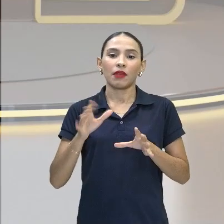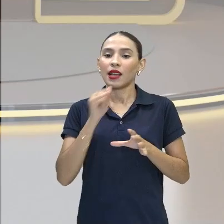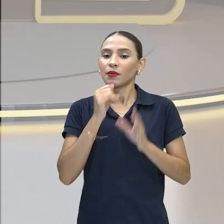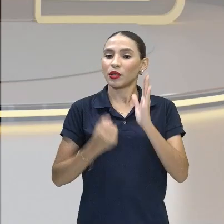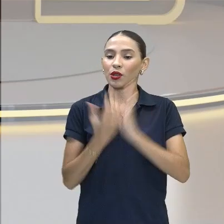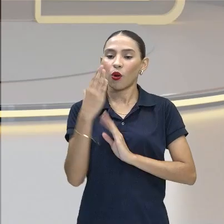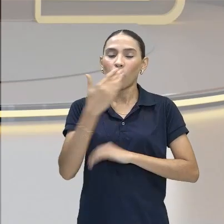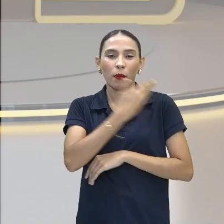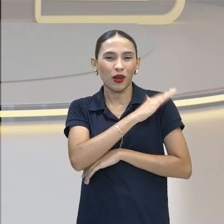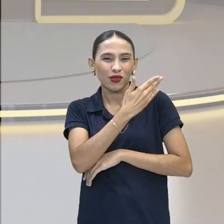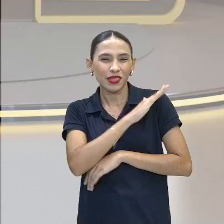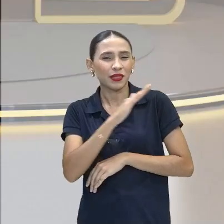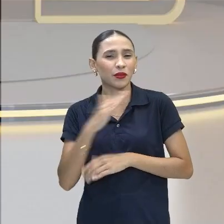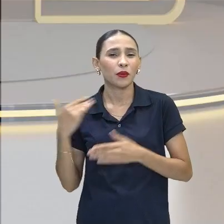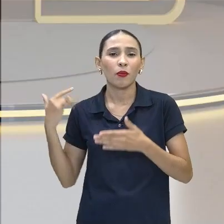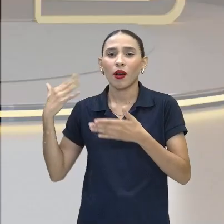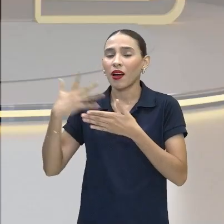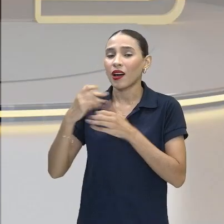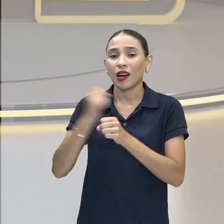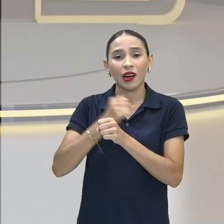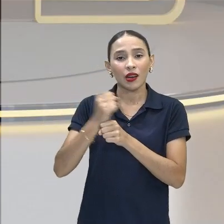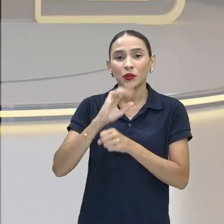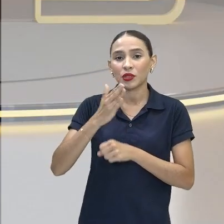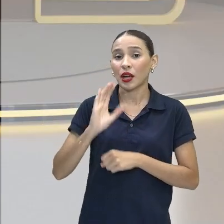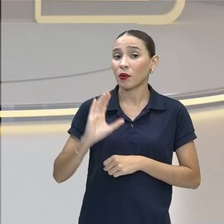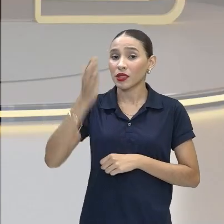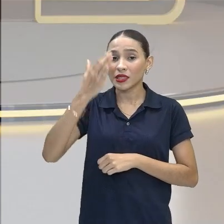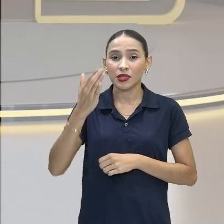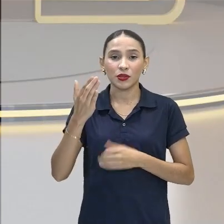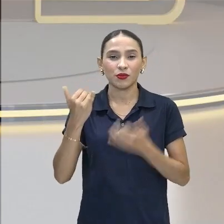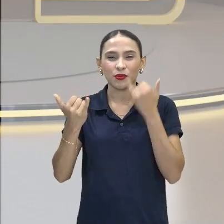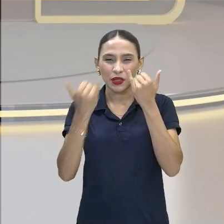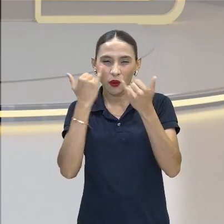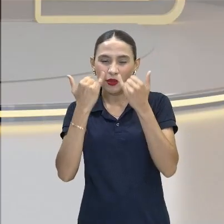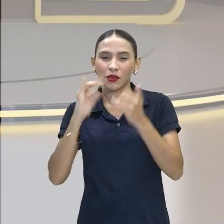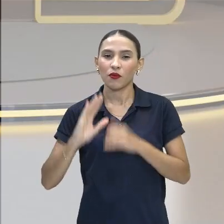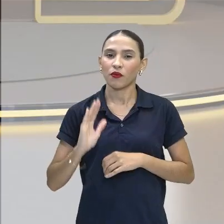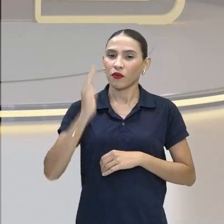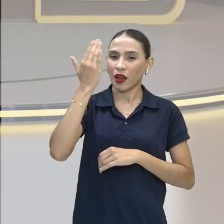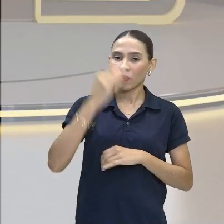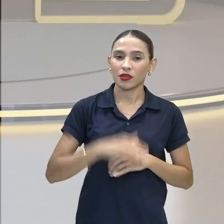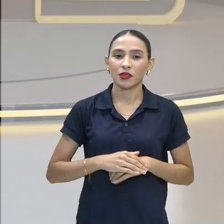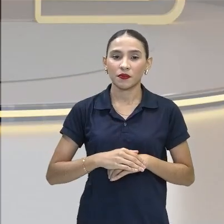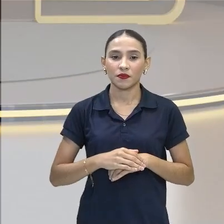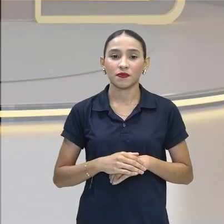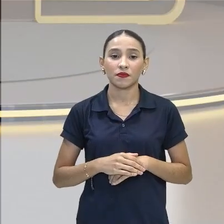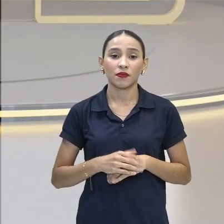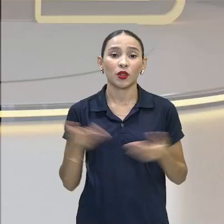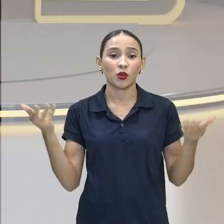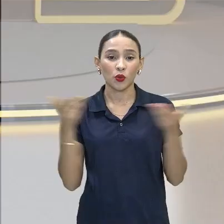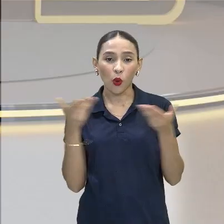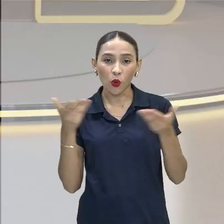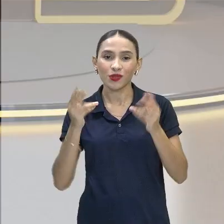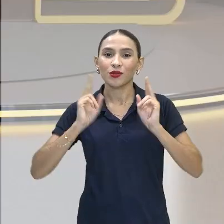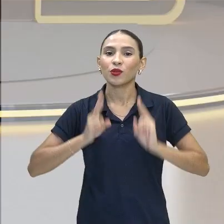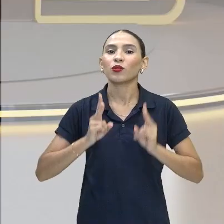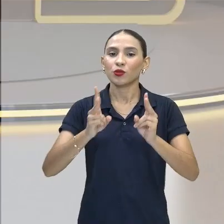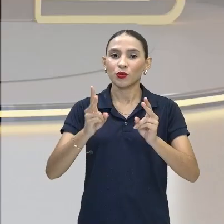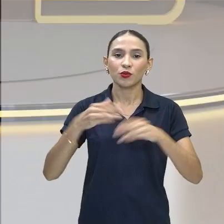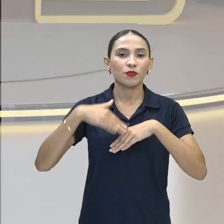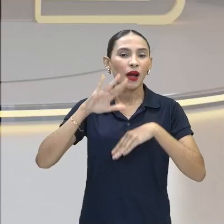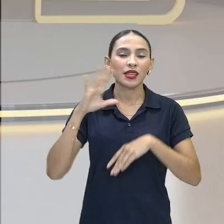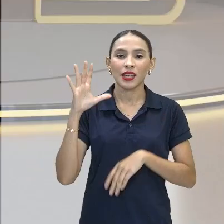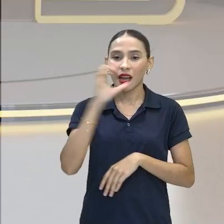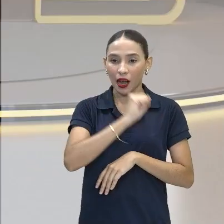então, desde lá dos primórdios já acontecia essas fakes, Isso. né? E essas fakes da atualidade vão muito mais rápido,